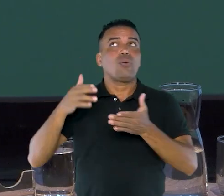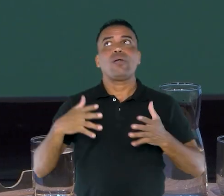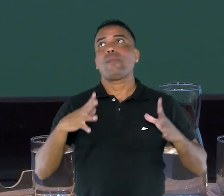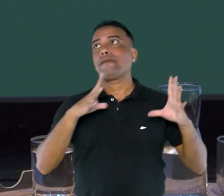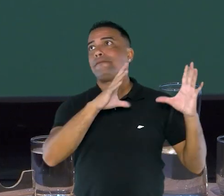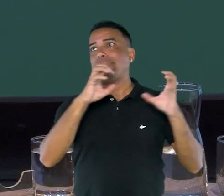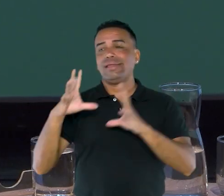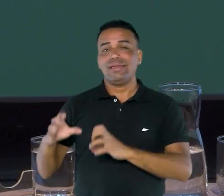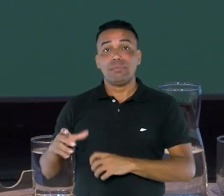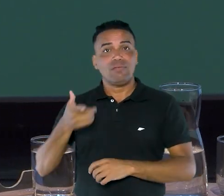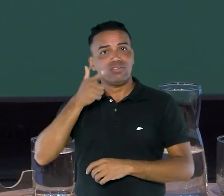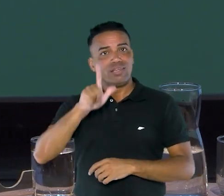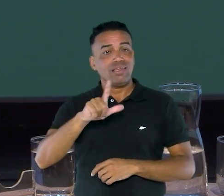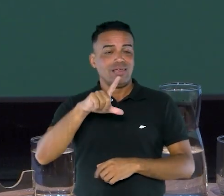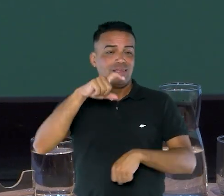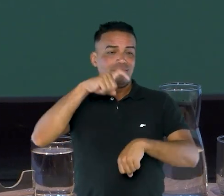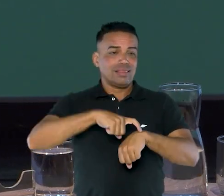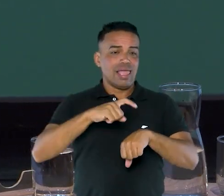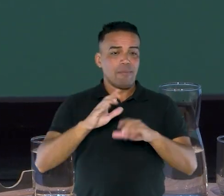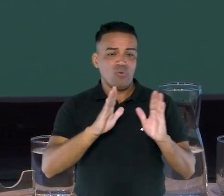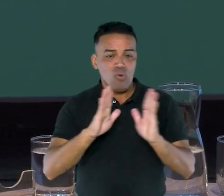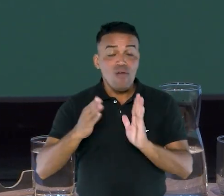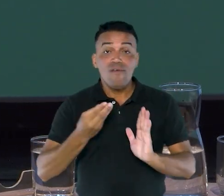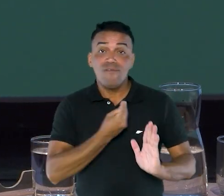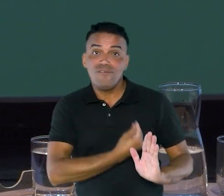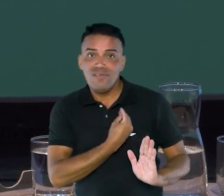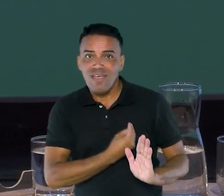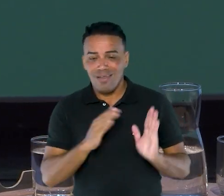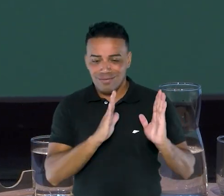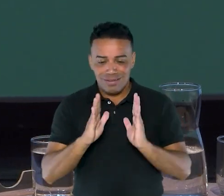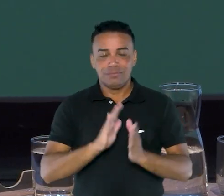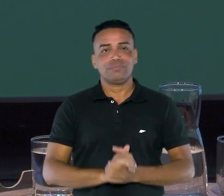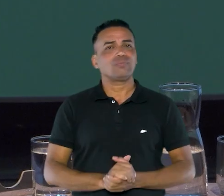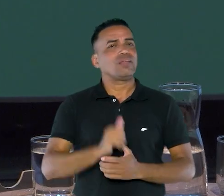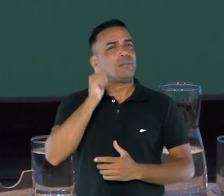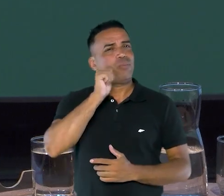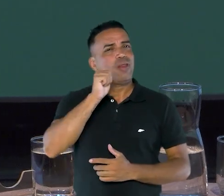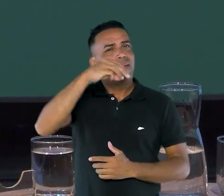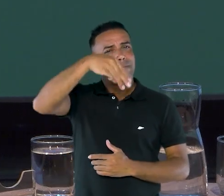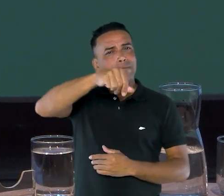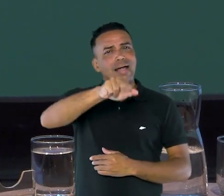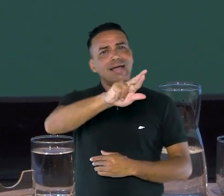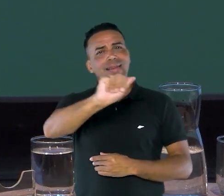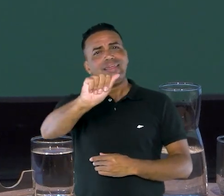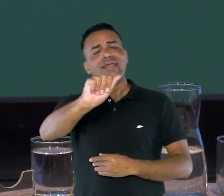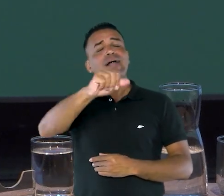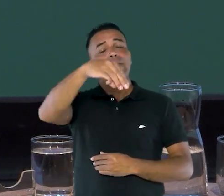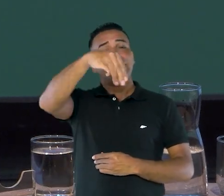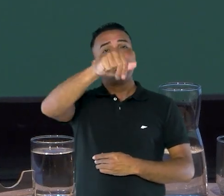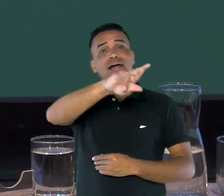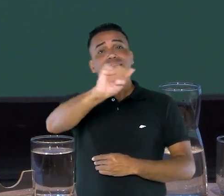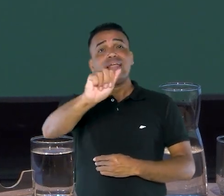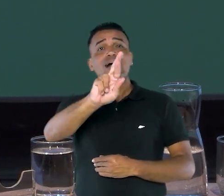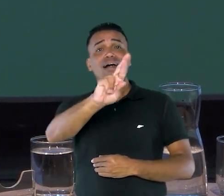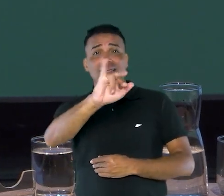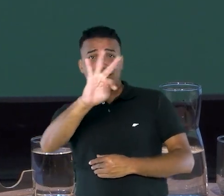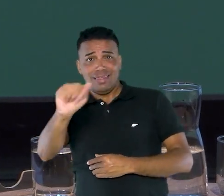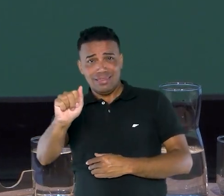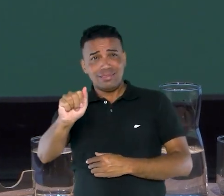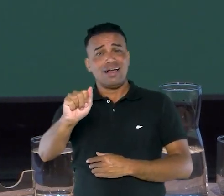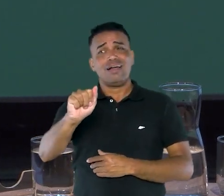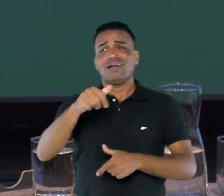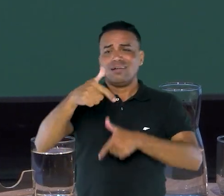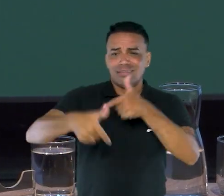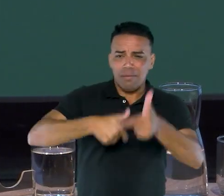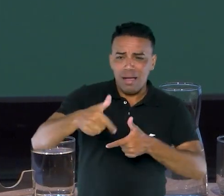para você ter tempo. E aí, minha última referência, Maria Rita Kell, que é uma psicanalista e trabalha muito com social